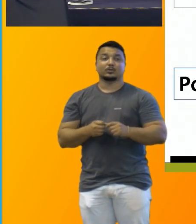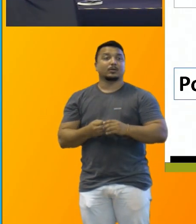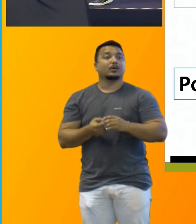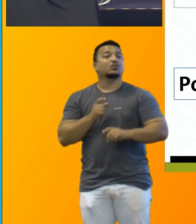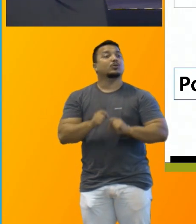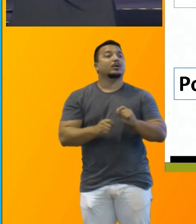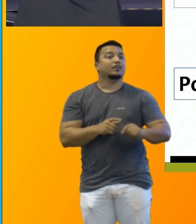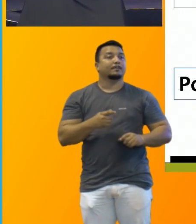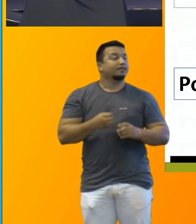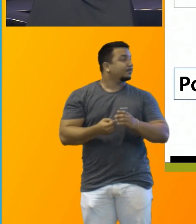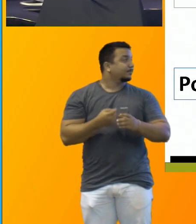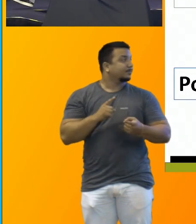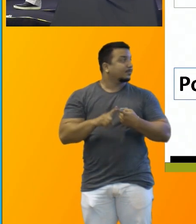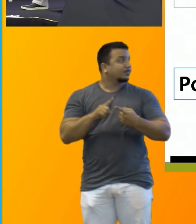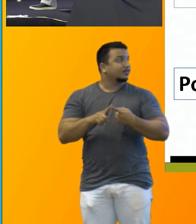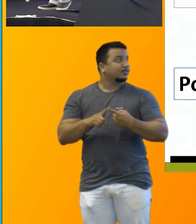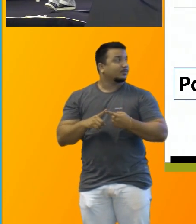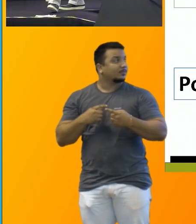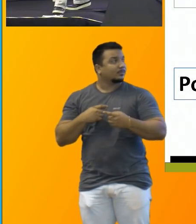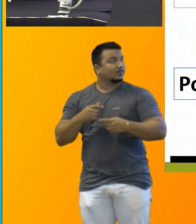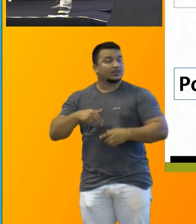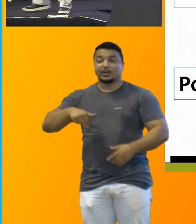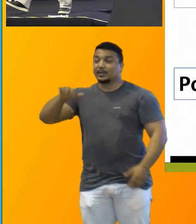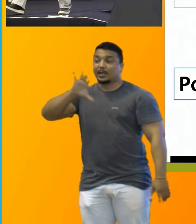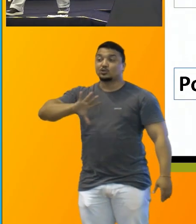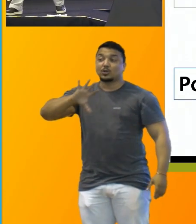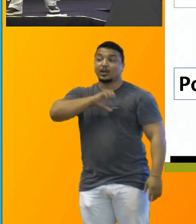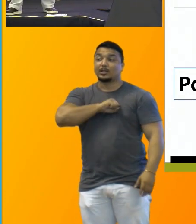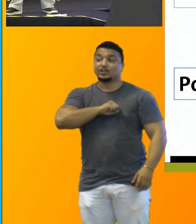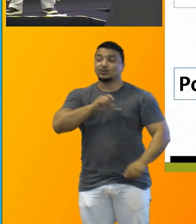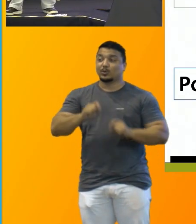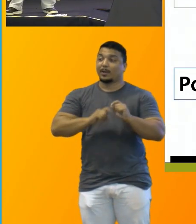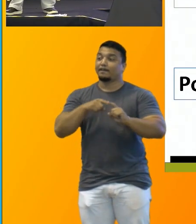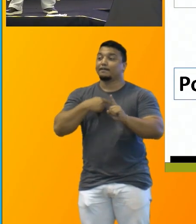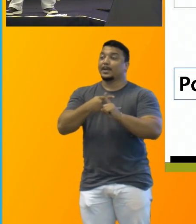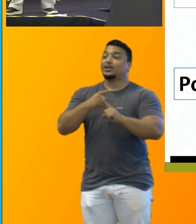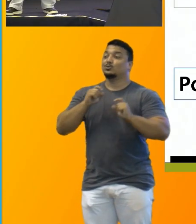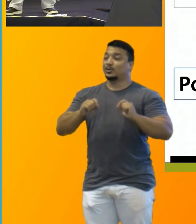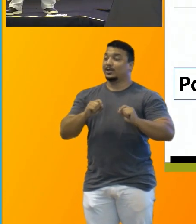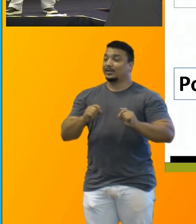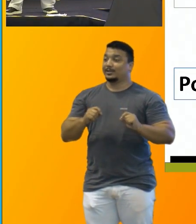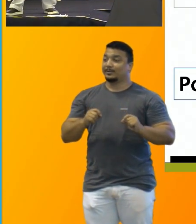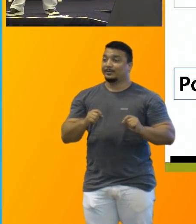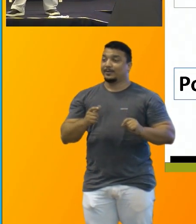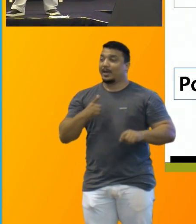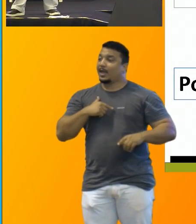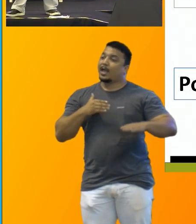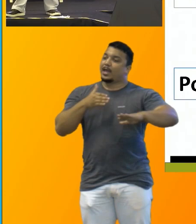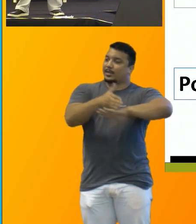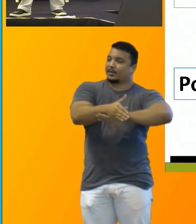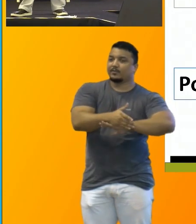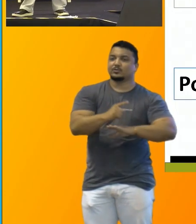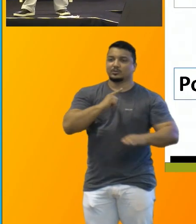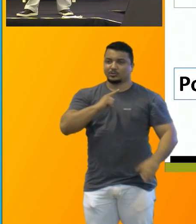Ele era o que mais? Fala. Nacionalista. E o que é que ele era mais? Intervencionista. Tudo